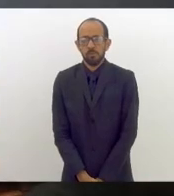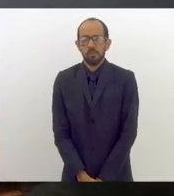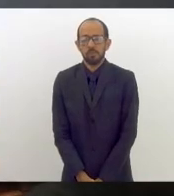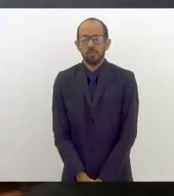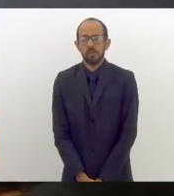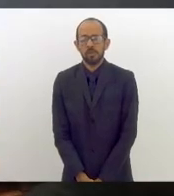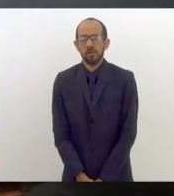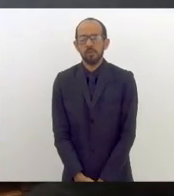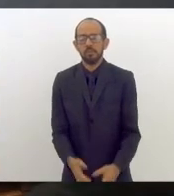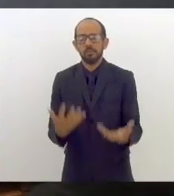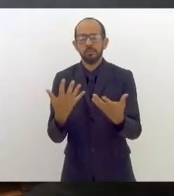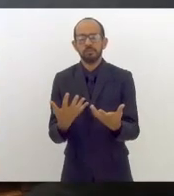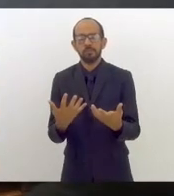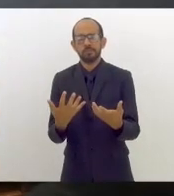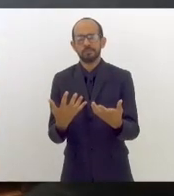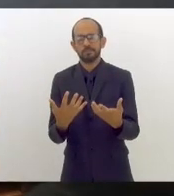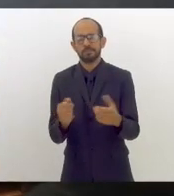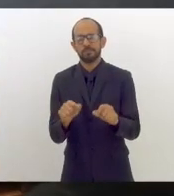quero